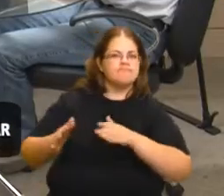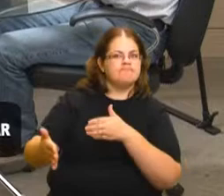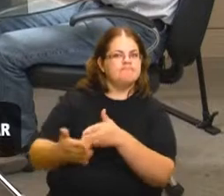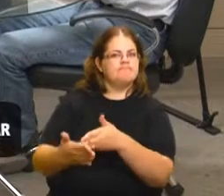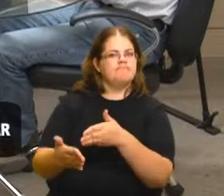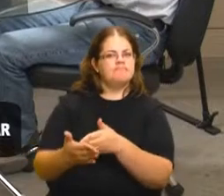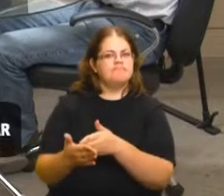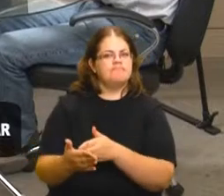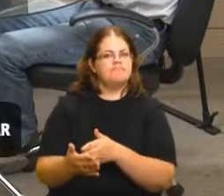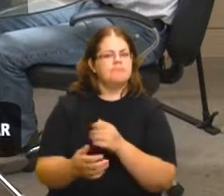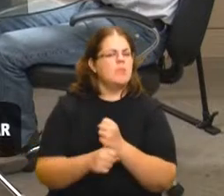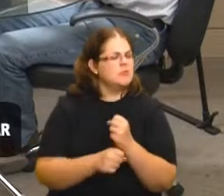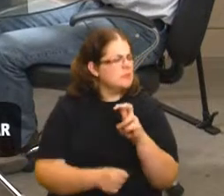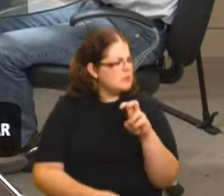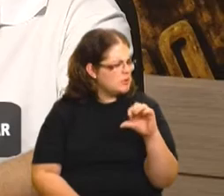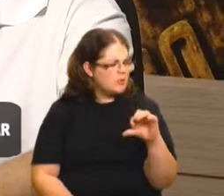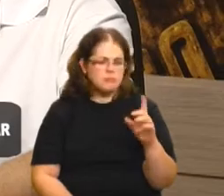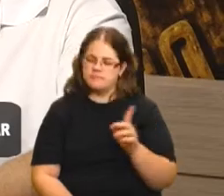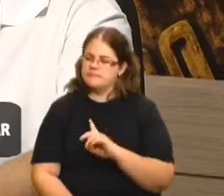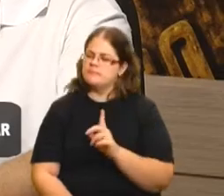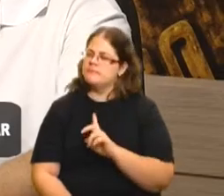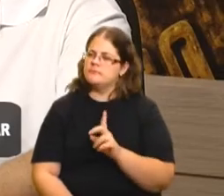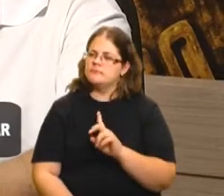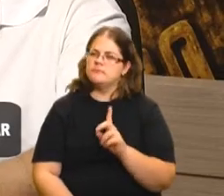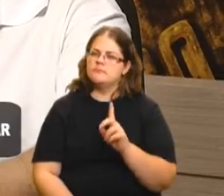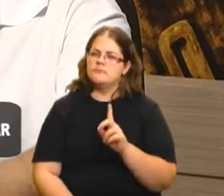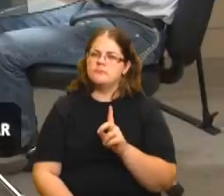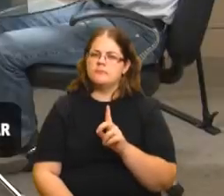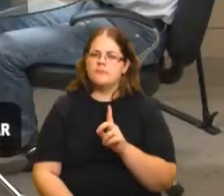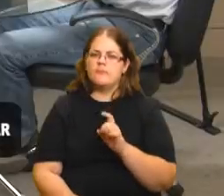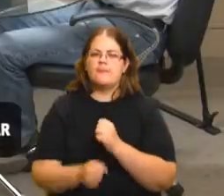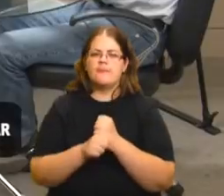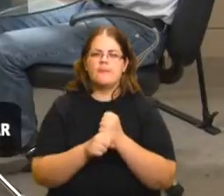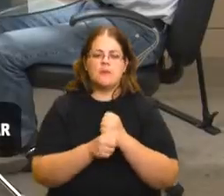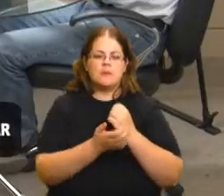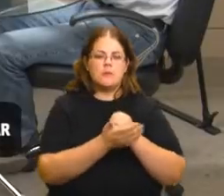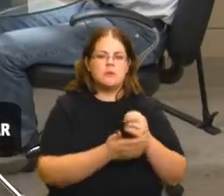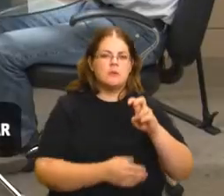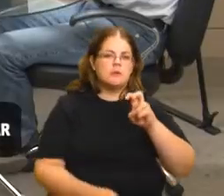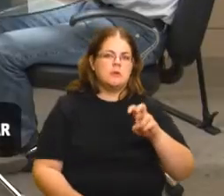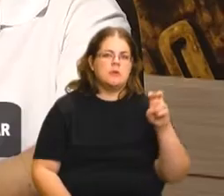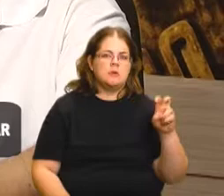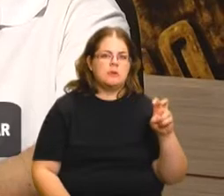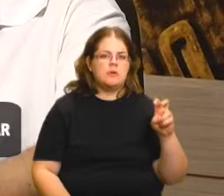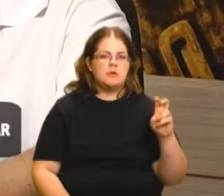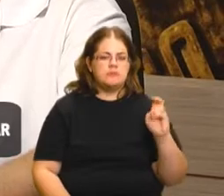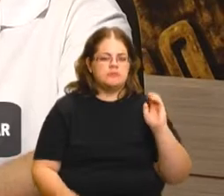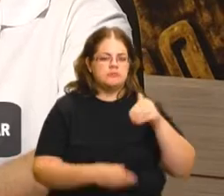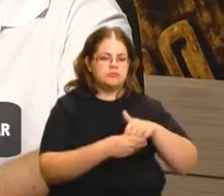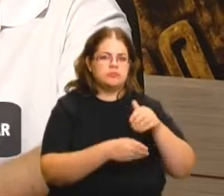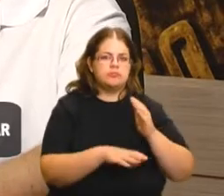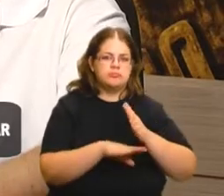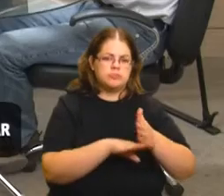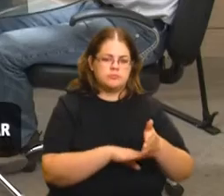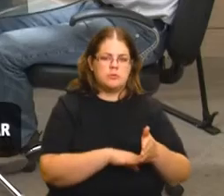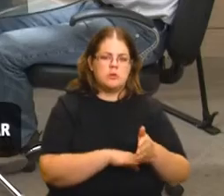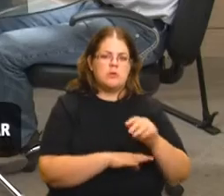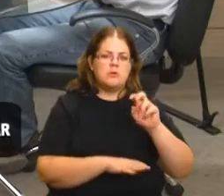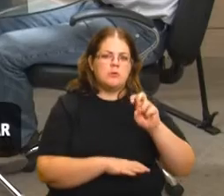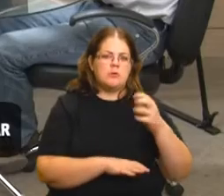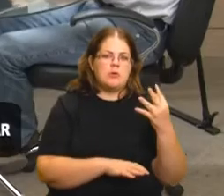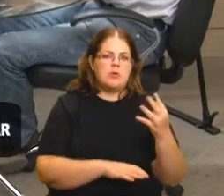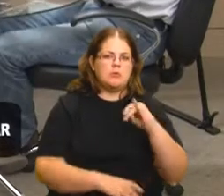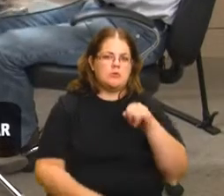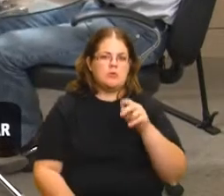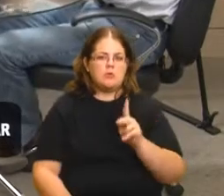impedir. 59, né? Não, foi o período que inicia em 55, ele foi eleito em 54. Afinal, o JK